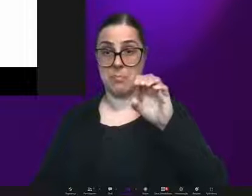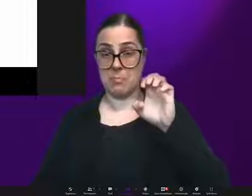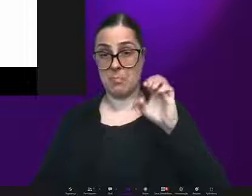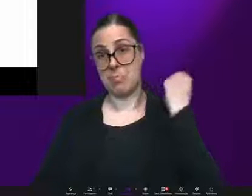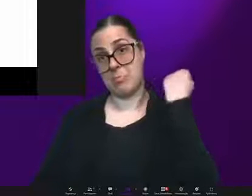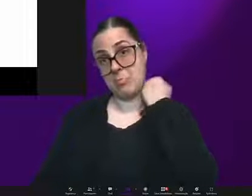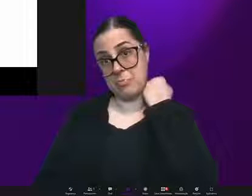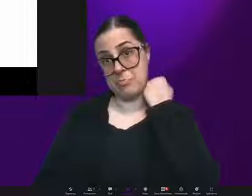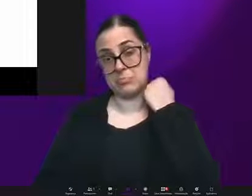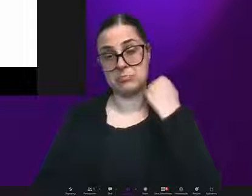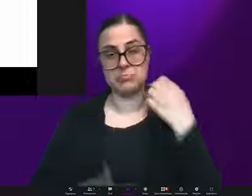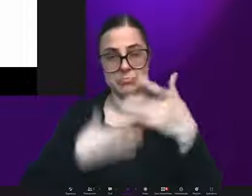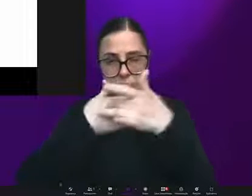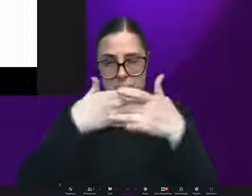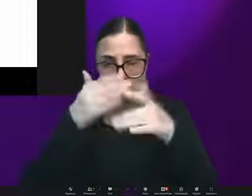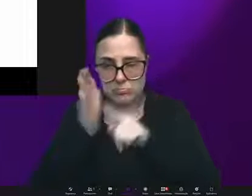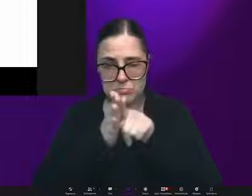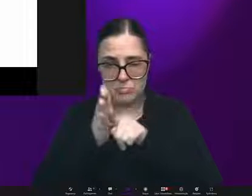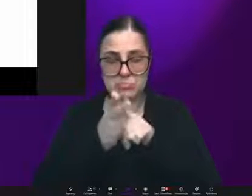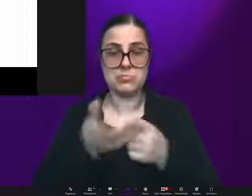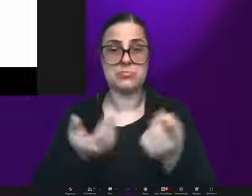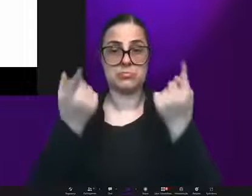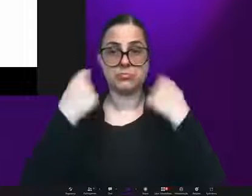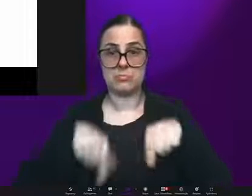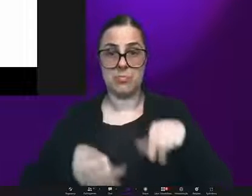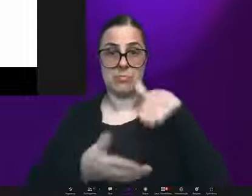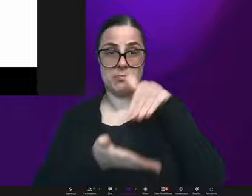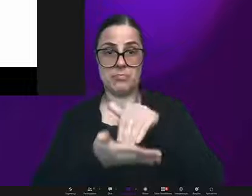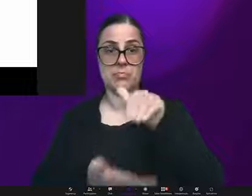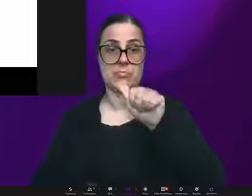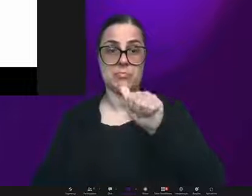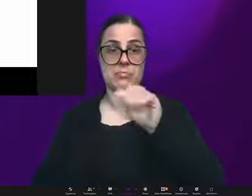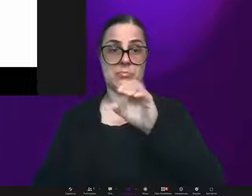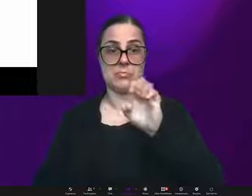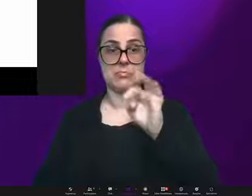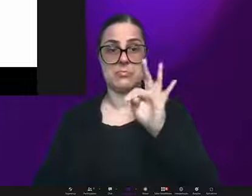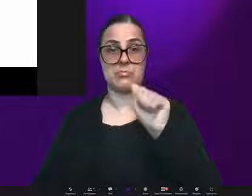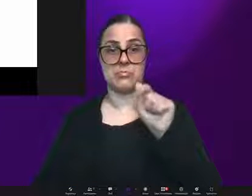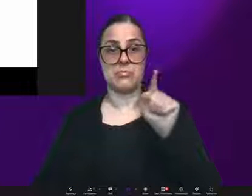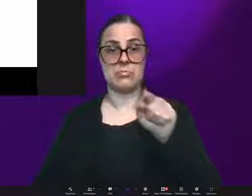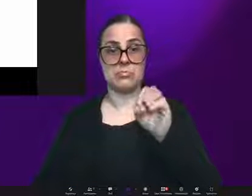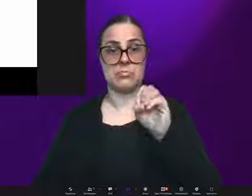duas publicações recentes, o uso de acetazolamida e de SGLT2.